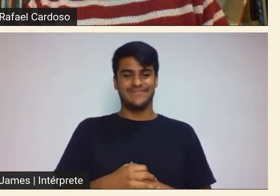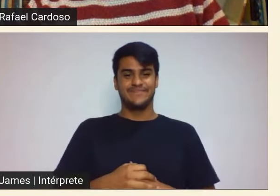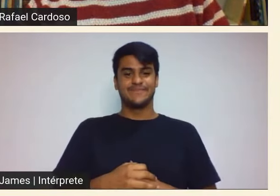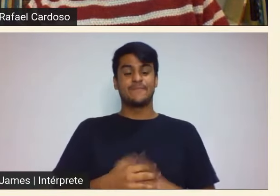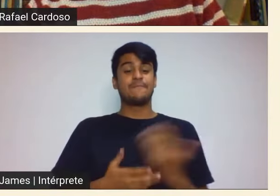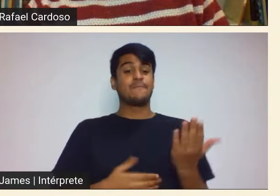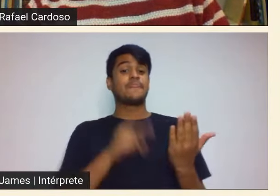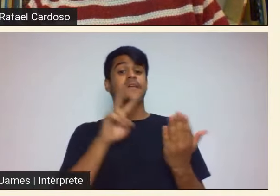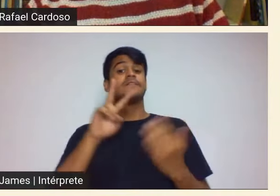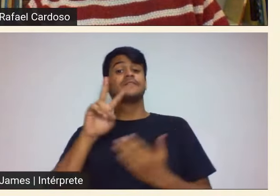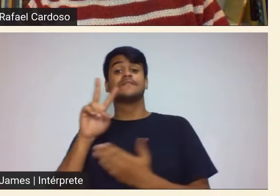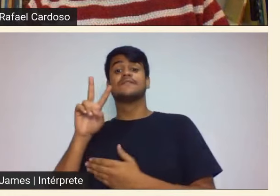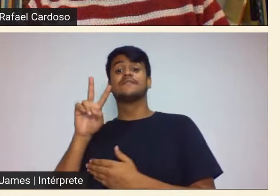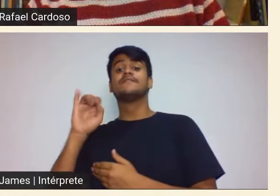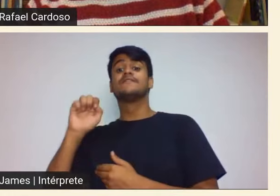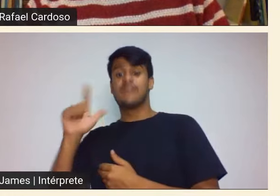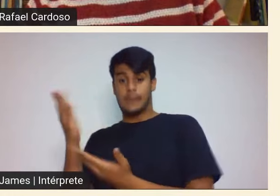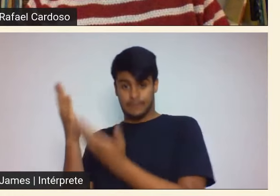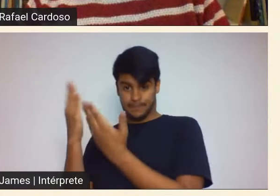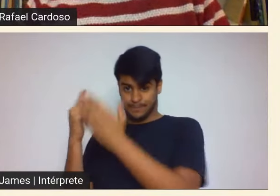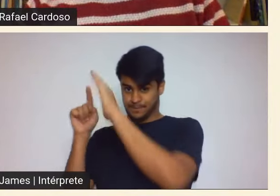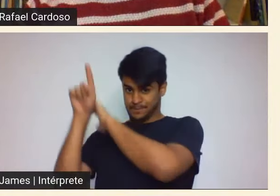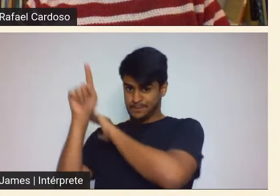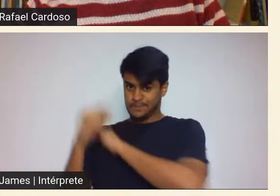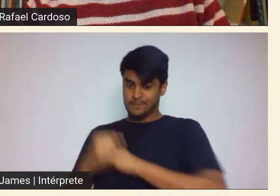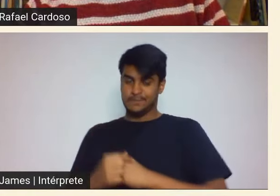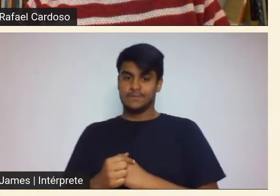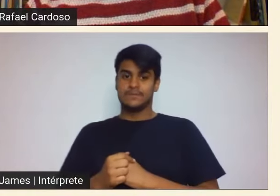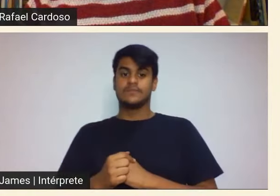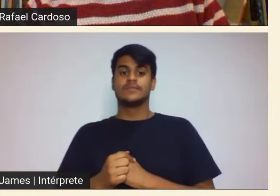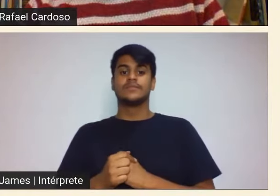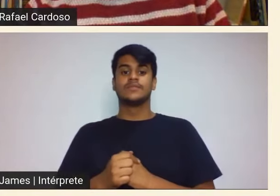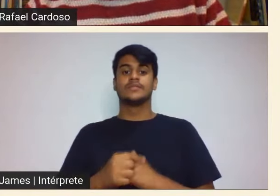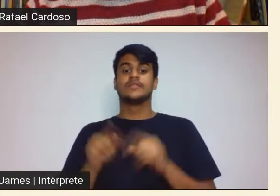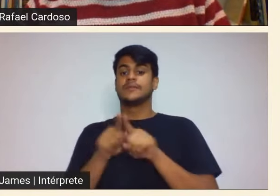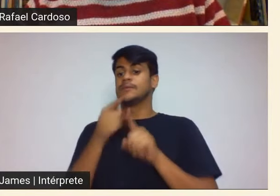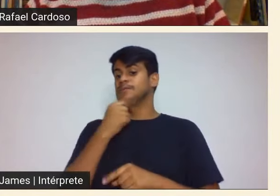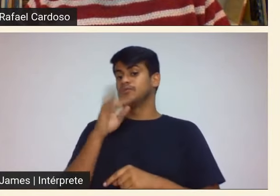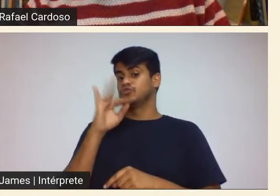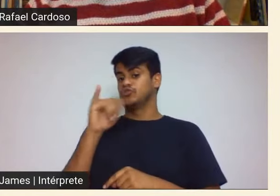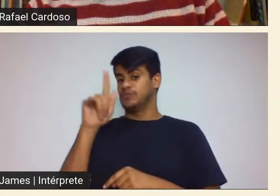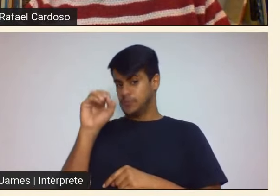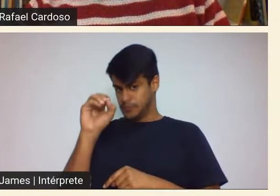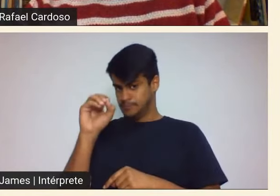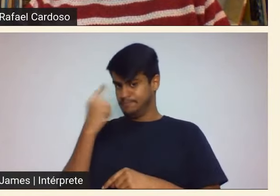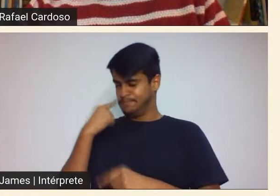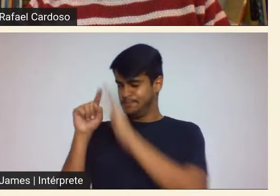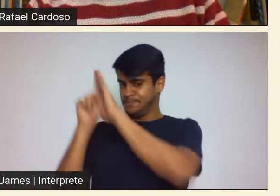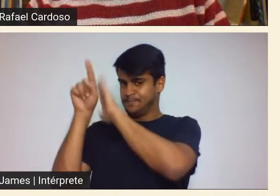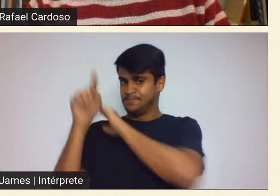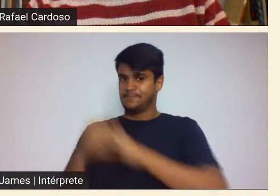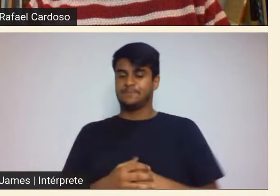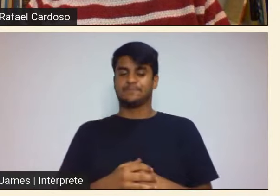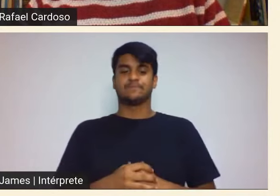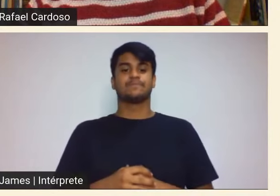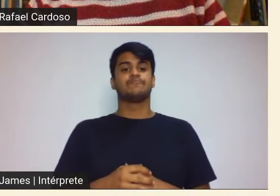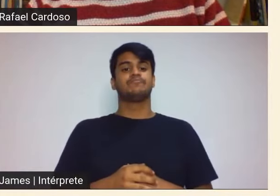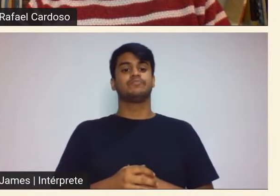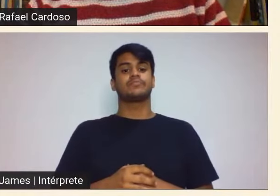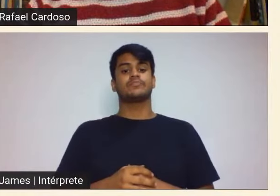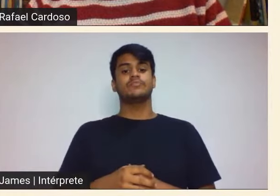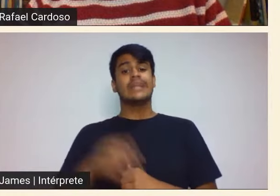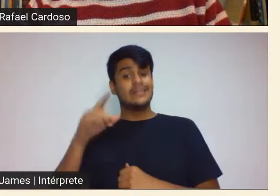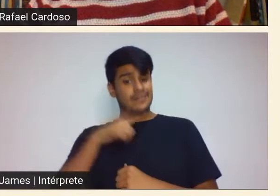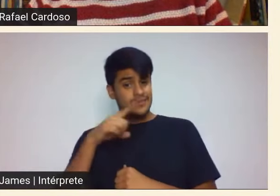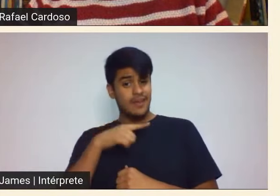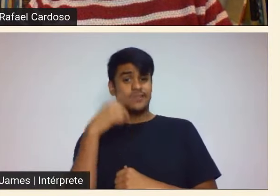Val, uma pergunta para você. Feita pelo Thiago Gil de Oliveira, virava. Uma das imagens que aparecem